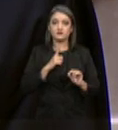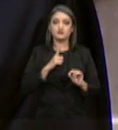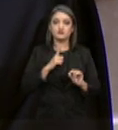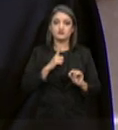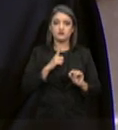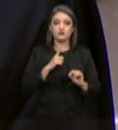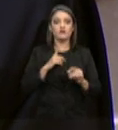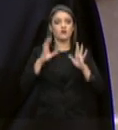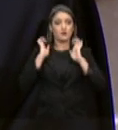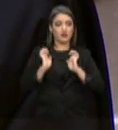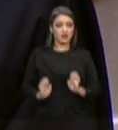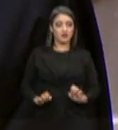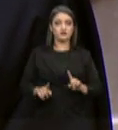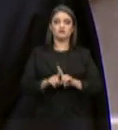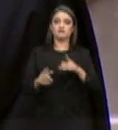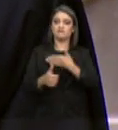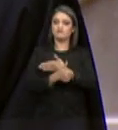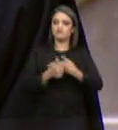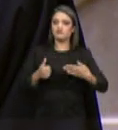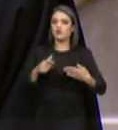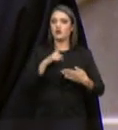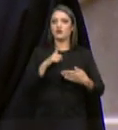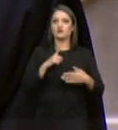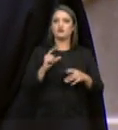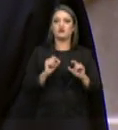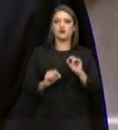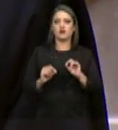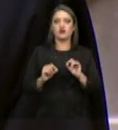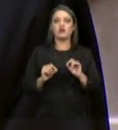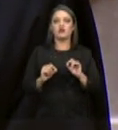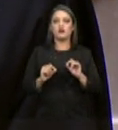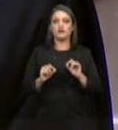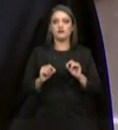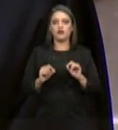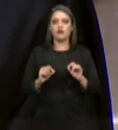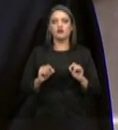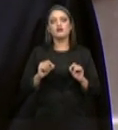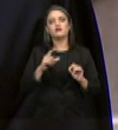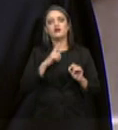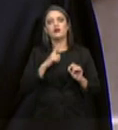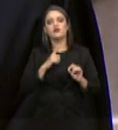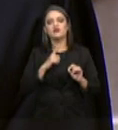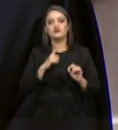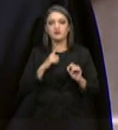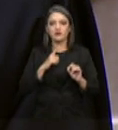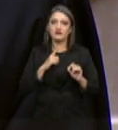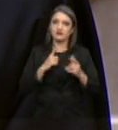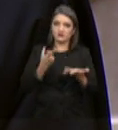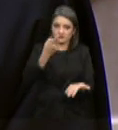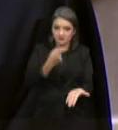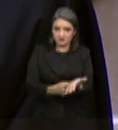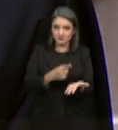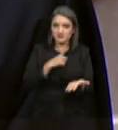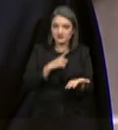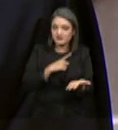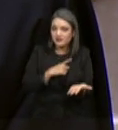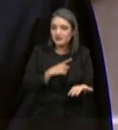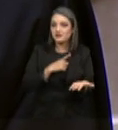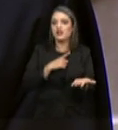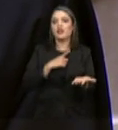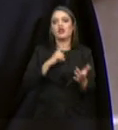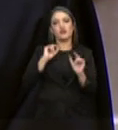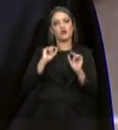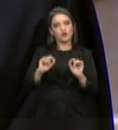ética e com moralidade rende-lhe os mais justos e vivos reconhecimentos e é esse compromisso que o constitui como inspiração